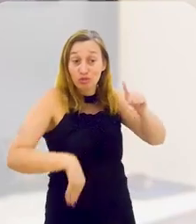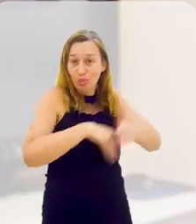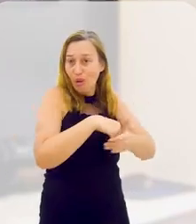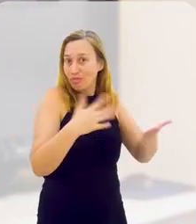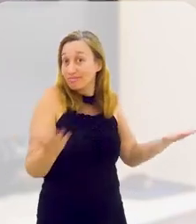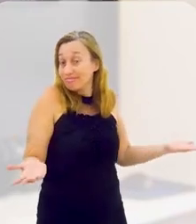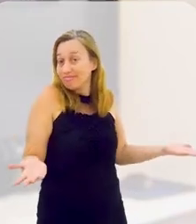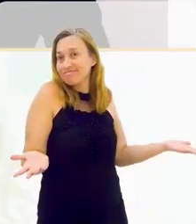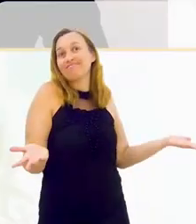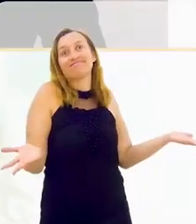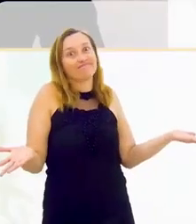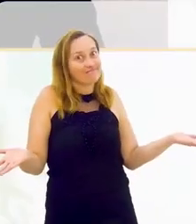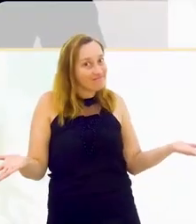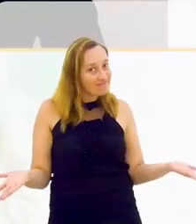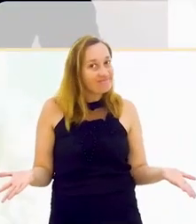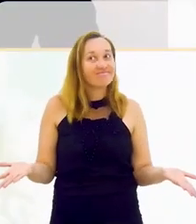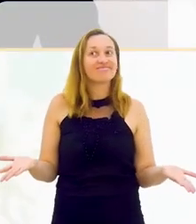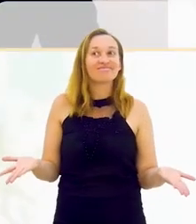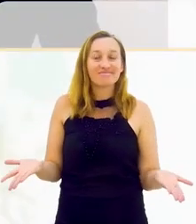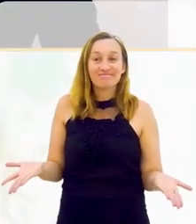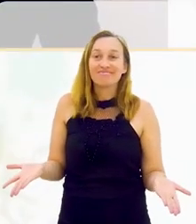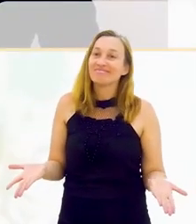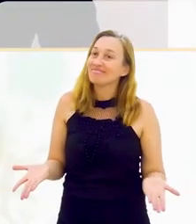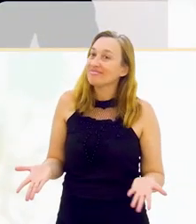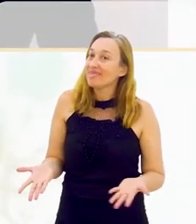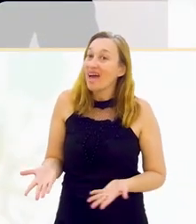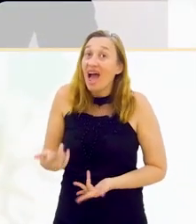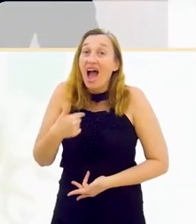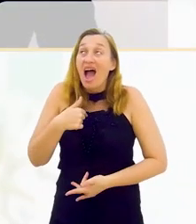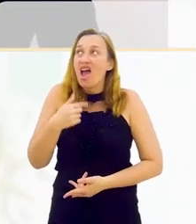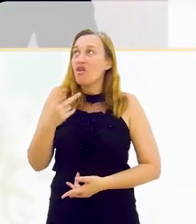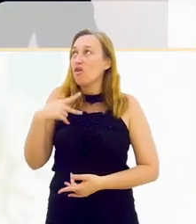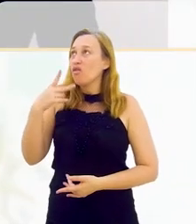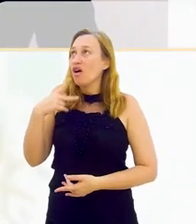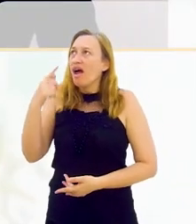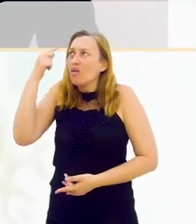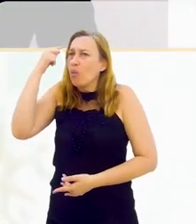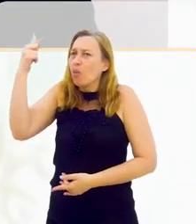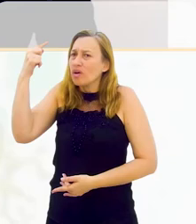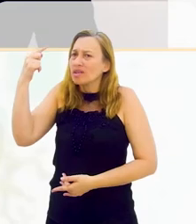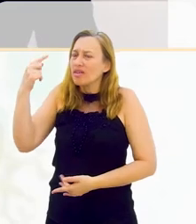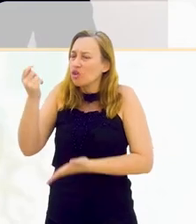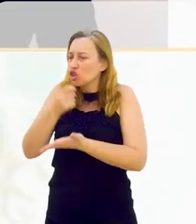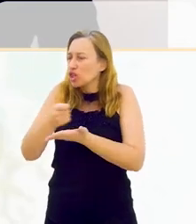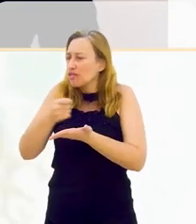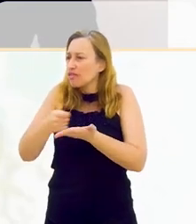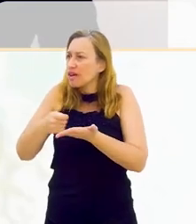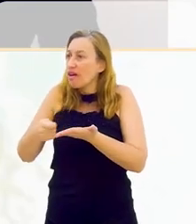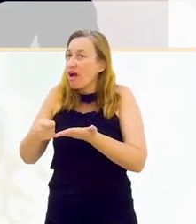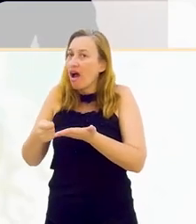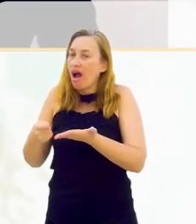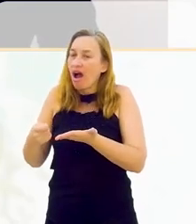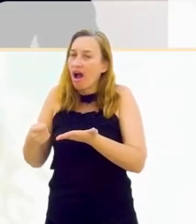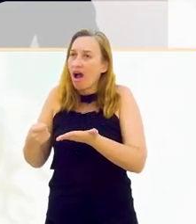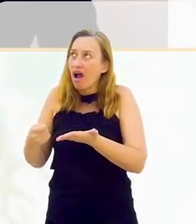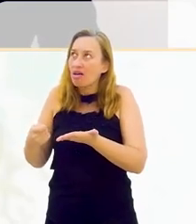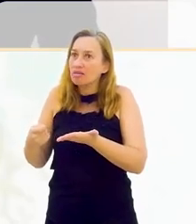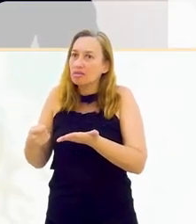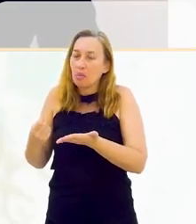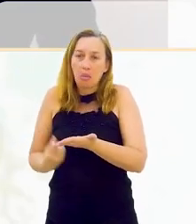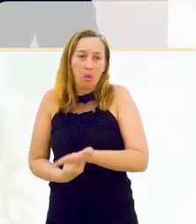sobre a pelada, sobre. Né? Poxa, eu vou falar, tô com a ideia aqui, vou